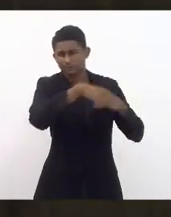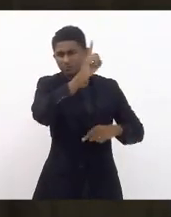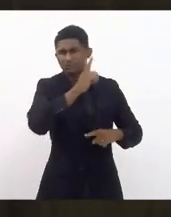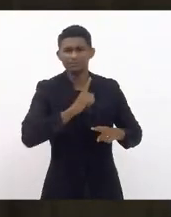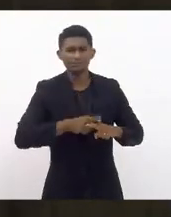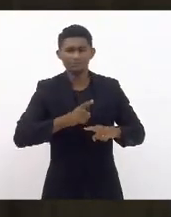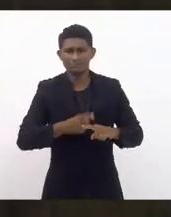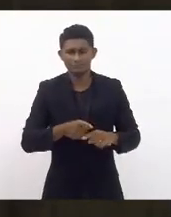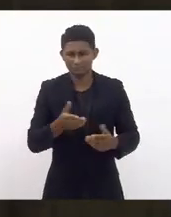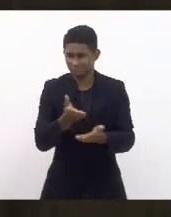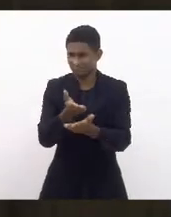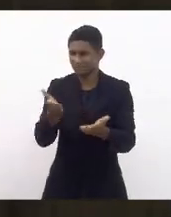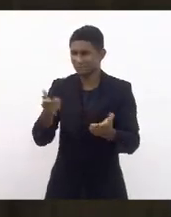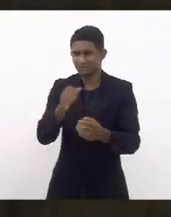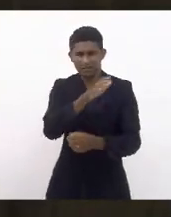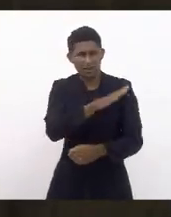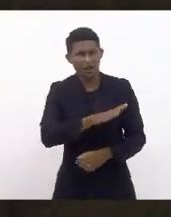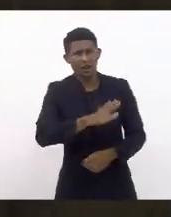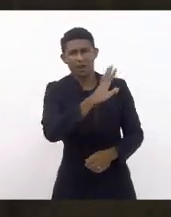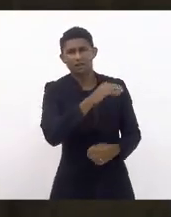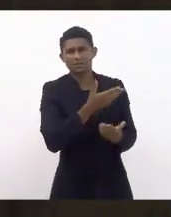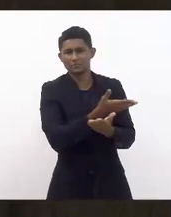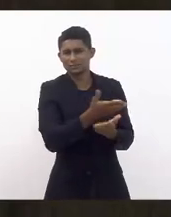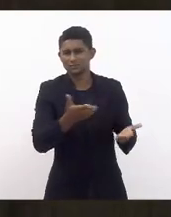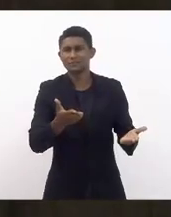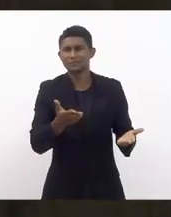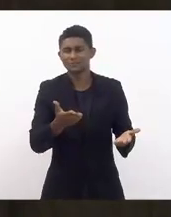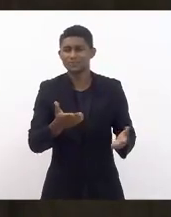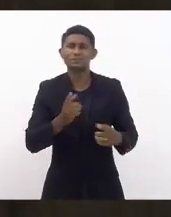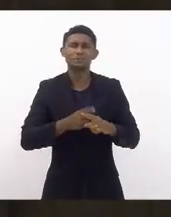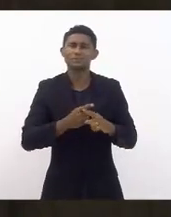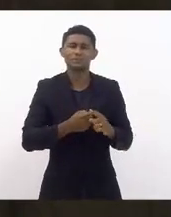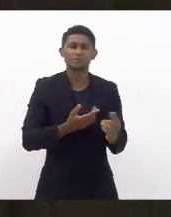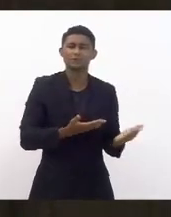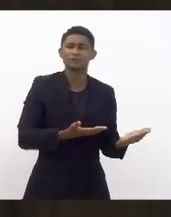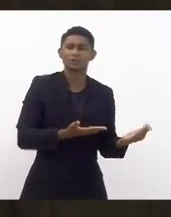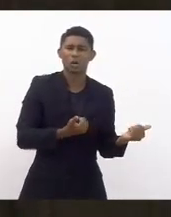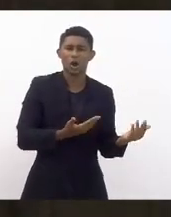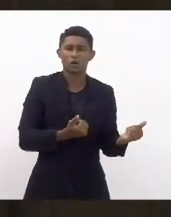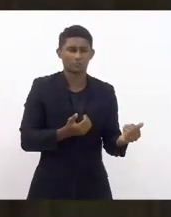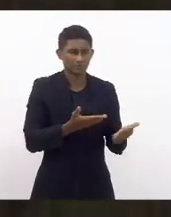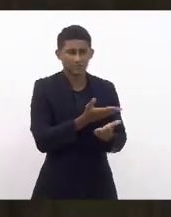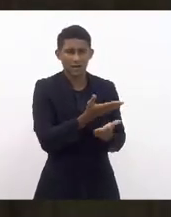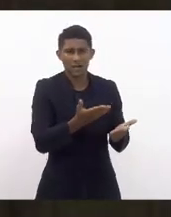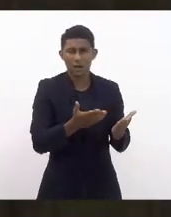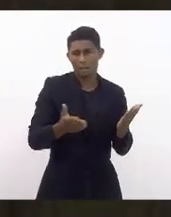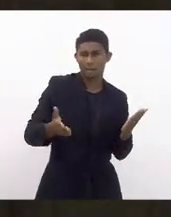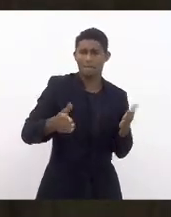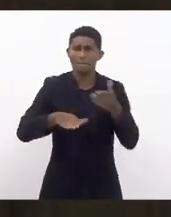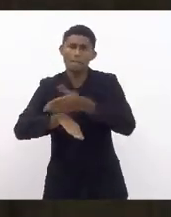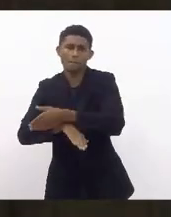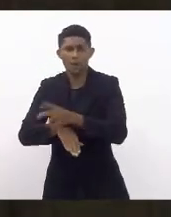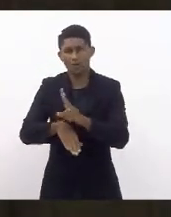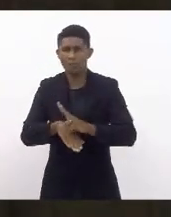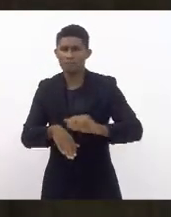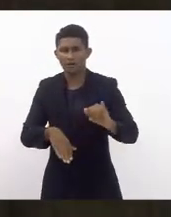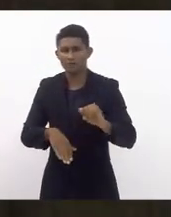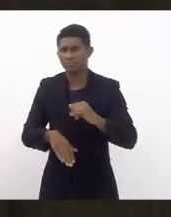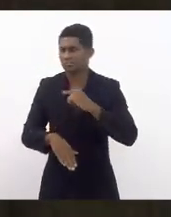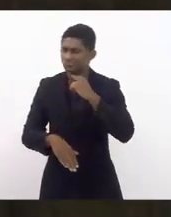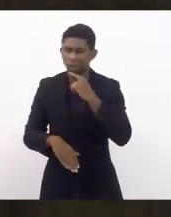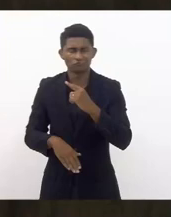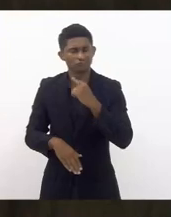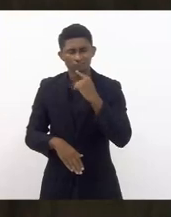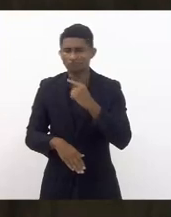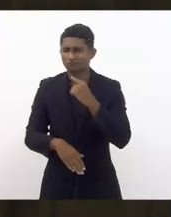o que estão fazendo com a nossa região. Porque o nosso jovem da Zona Oeste não vai conseguir passar. Lá da Zona Oeste, não vai